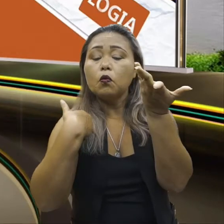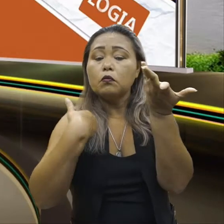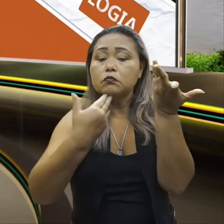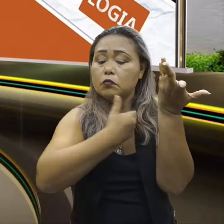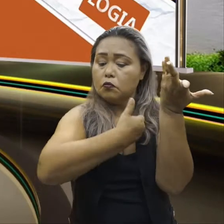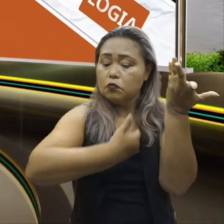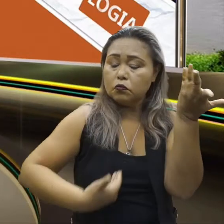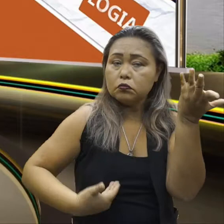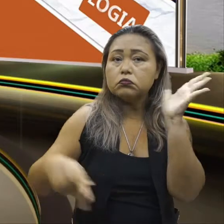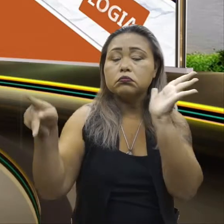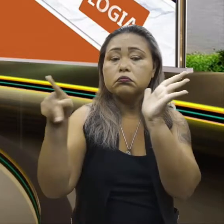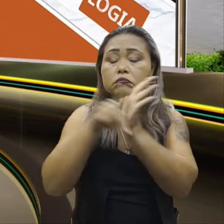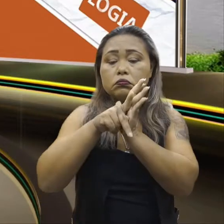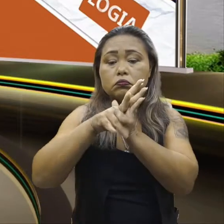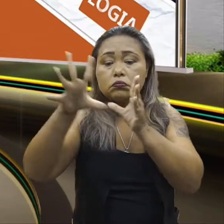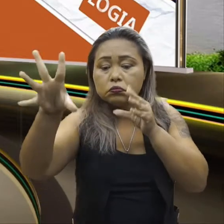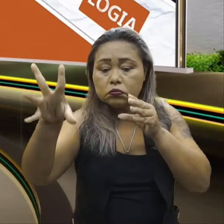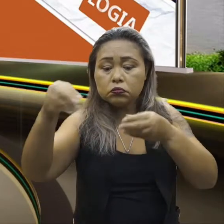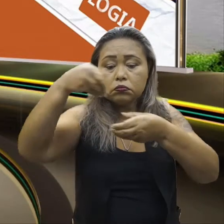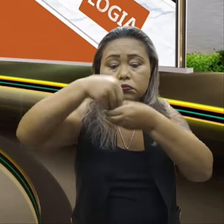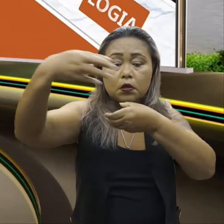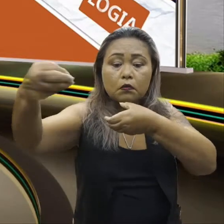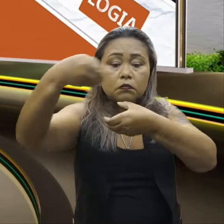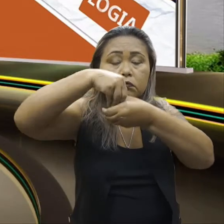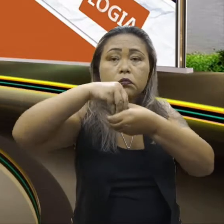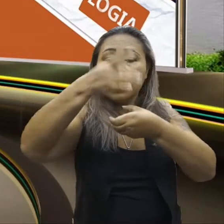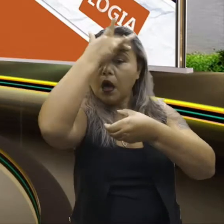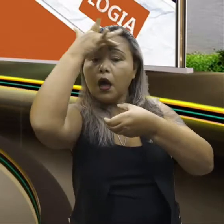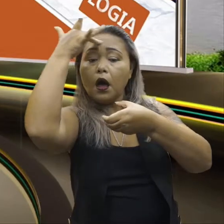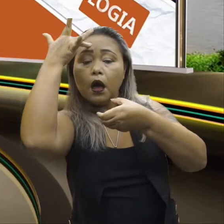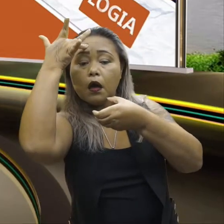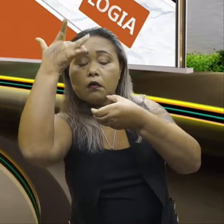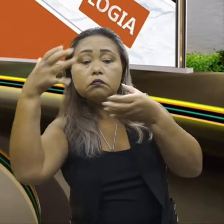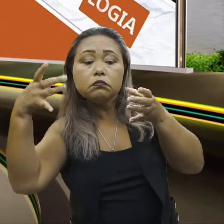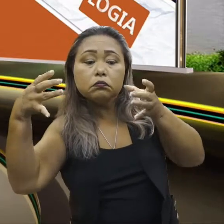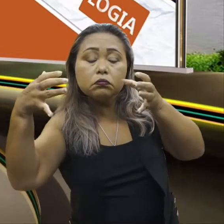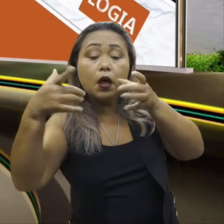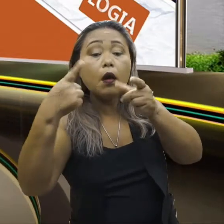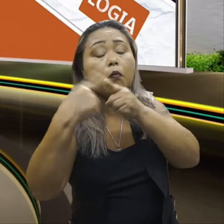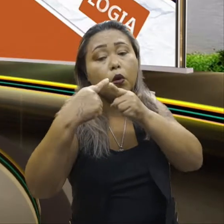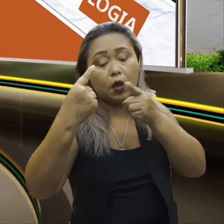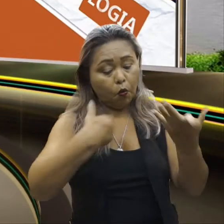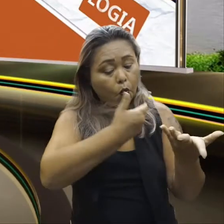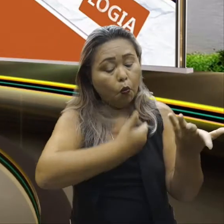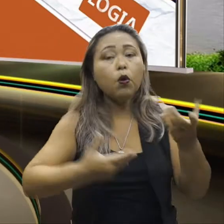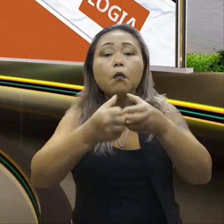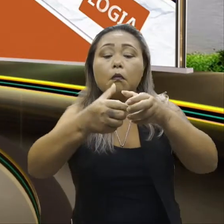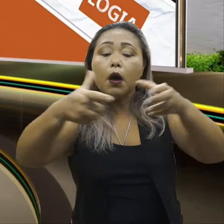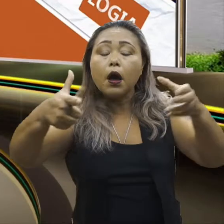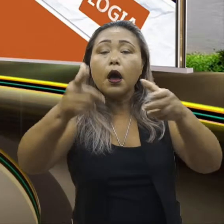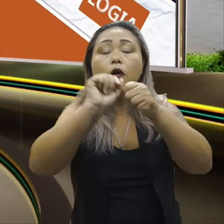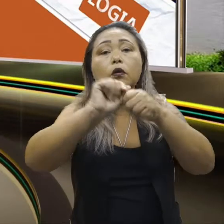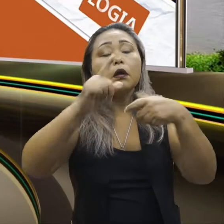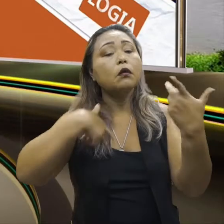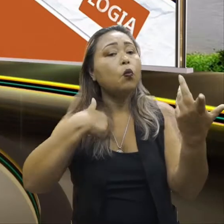pudesse aglutinar o maior número de pessoas, né? Por quê? Porque é o governo da maioria. Não que seja um